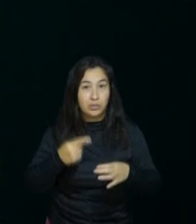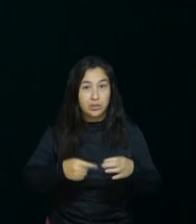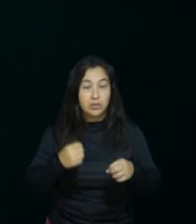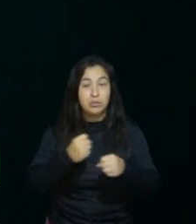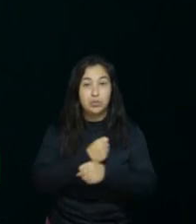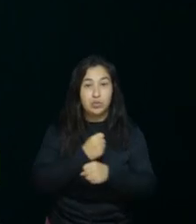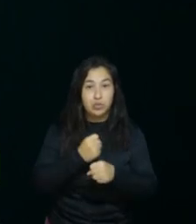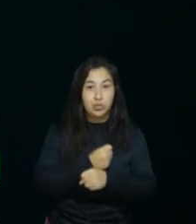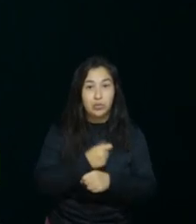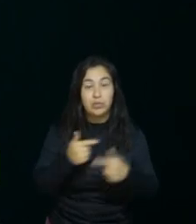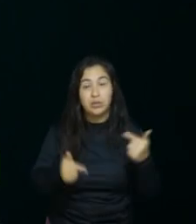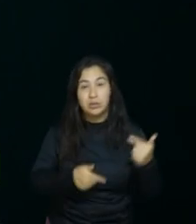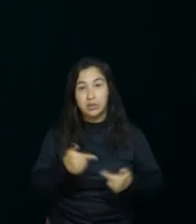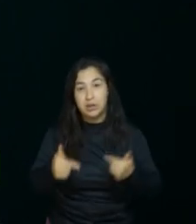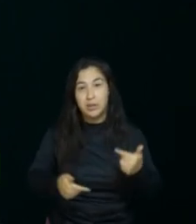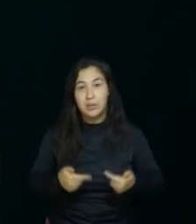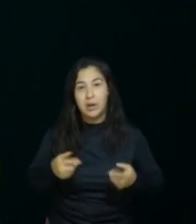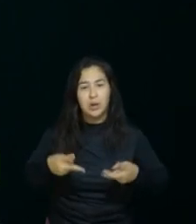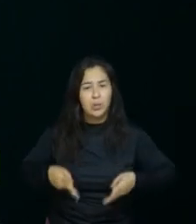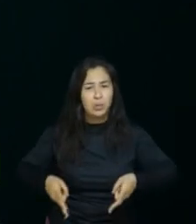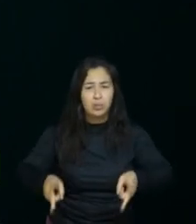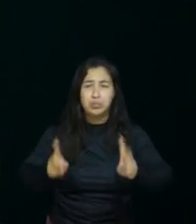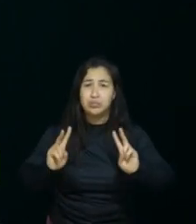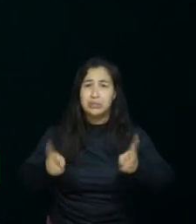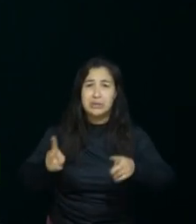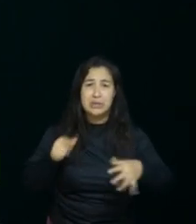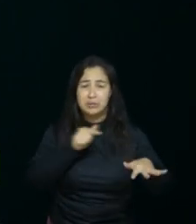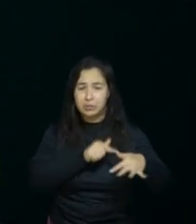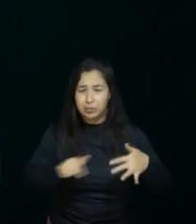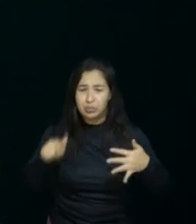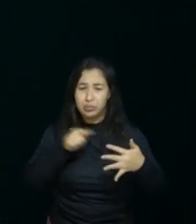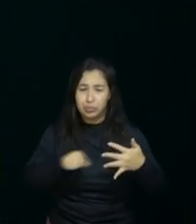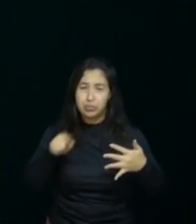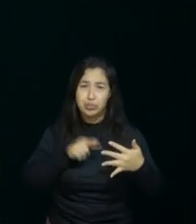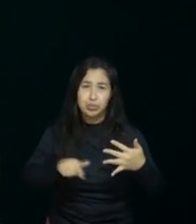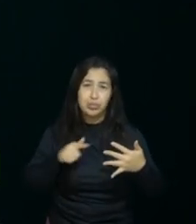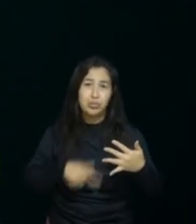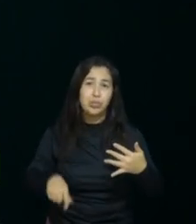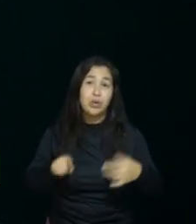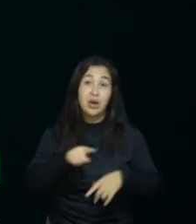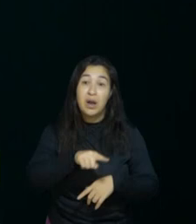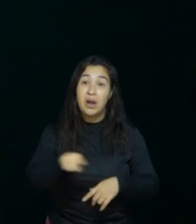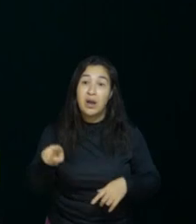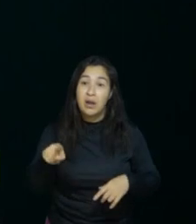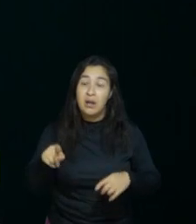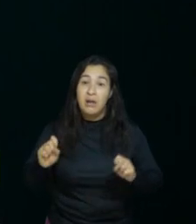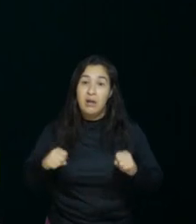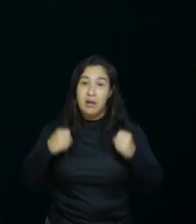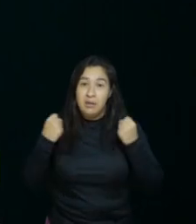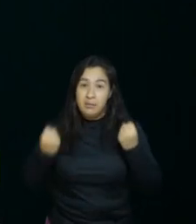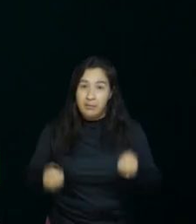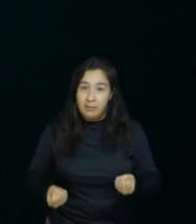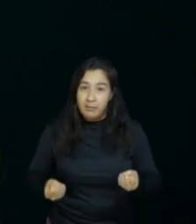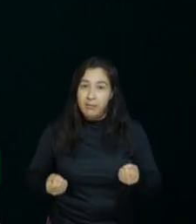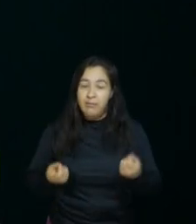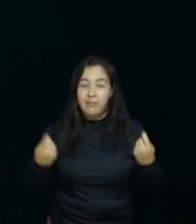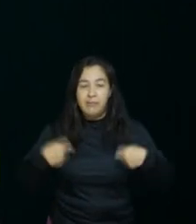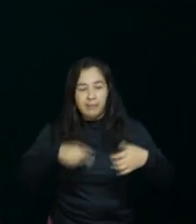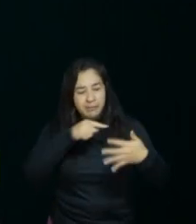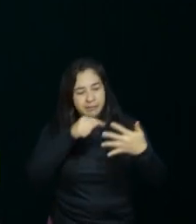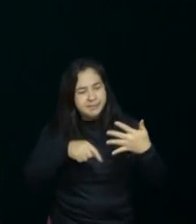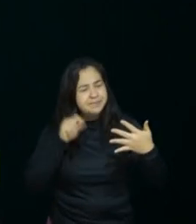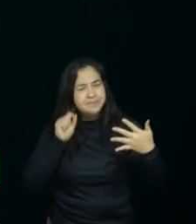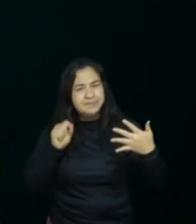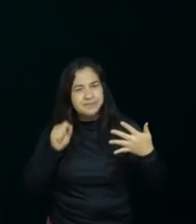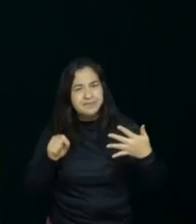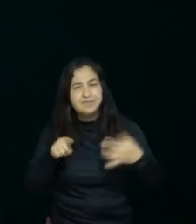trabalho que toda semana a comissão se reúne lá no hospital, se debruça em cima dos projetos, vê as demandas e necessidades, discute com o